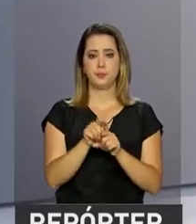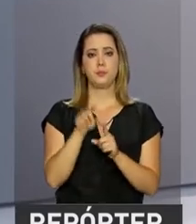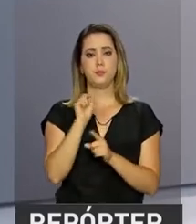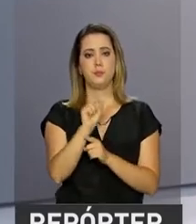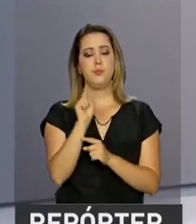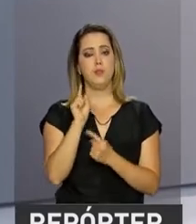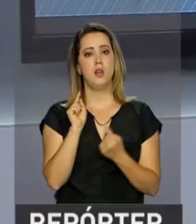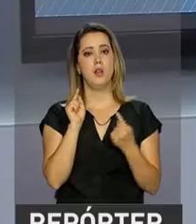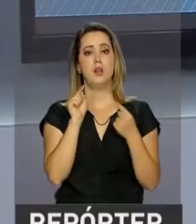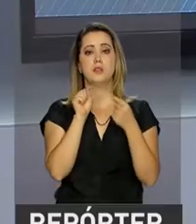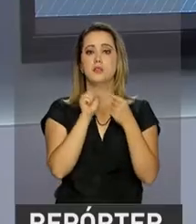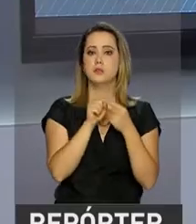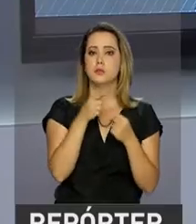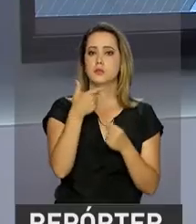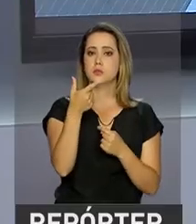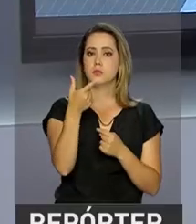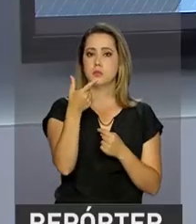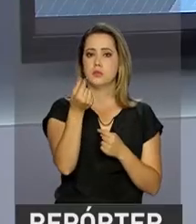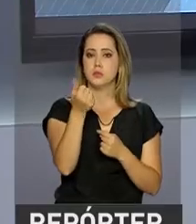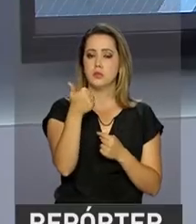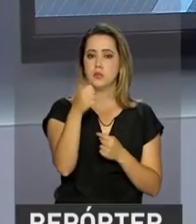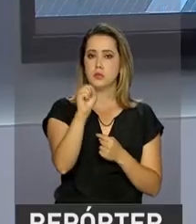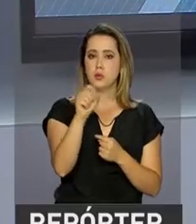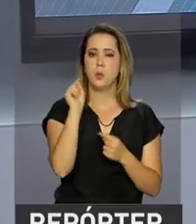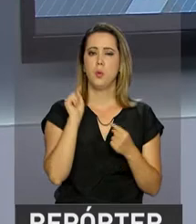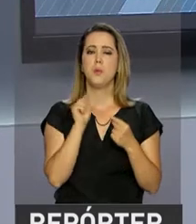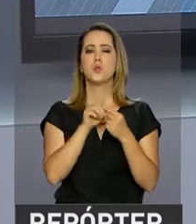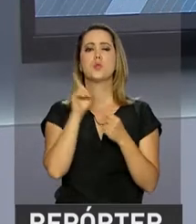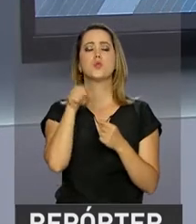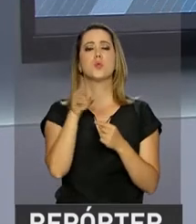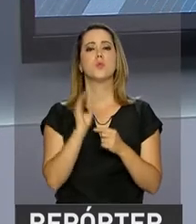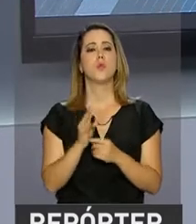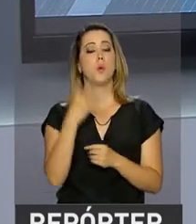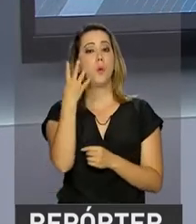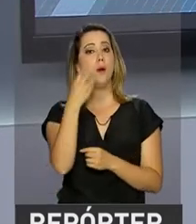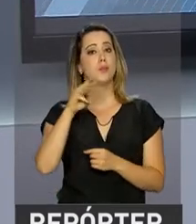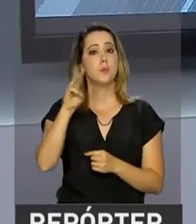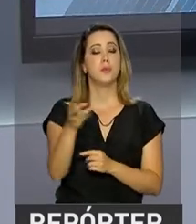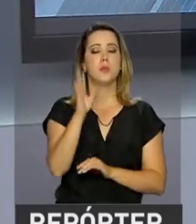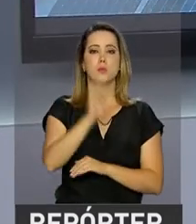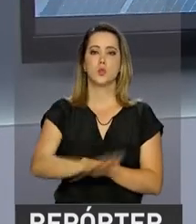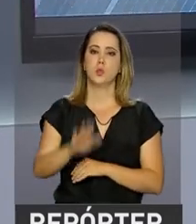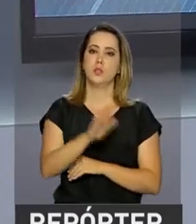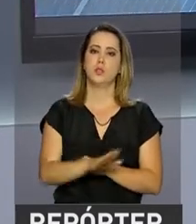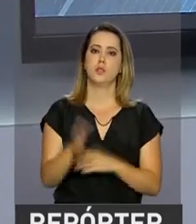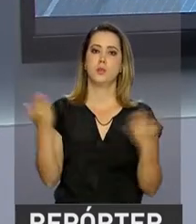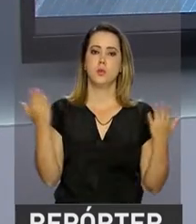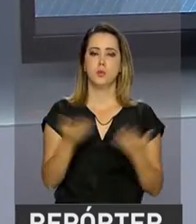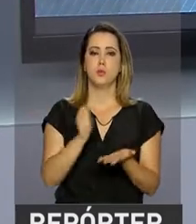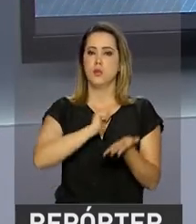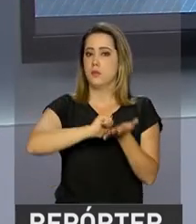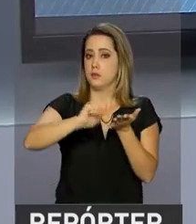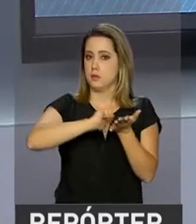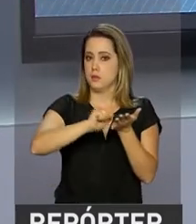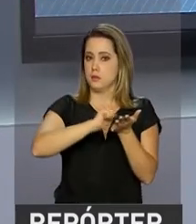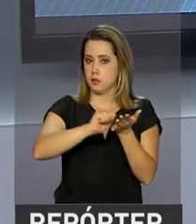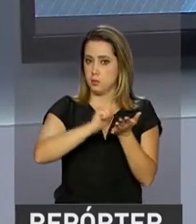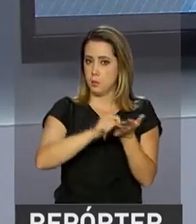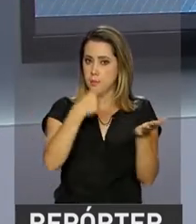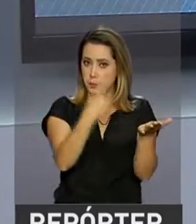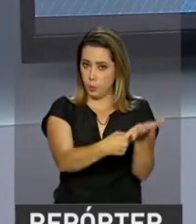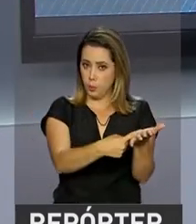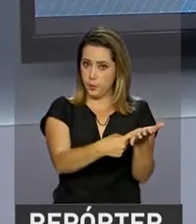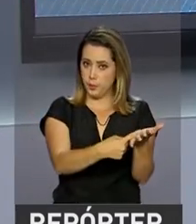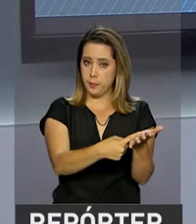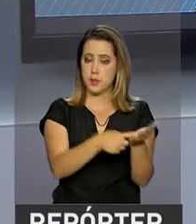bpc até 2018 a meta é atender 4 milhões de crianças hoje foi assinada